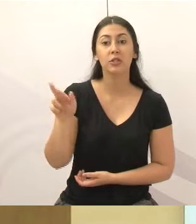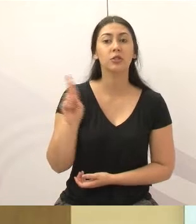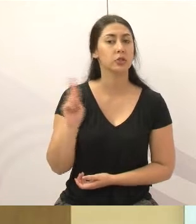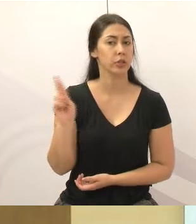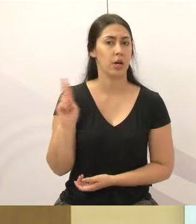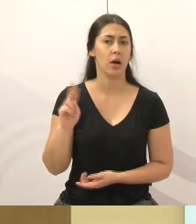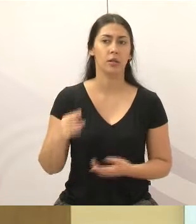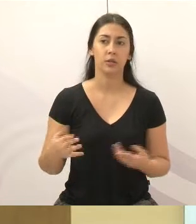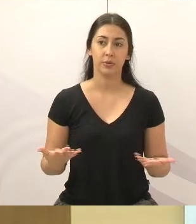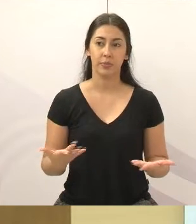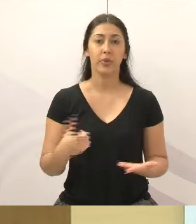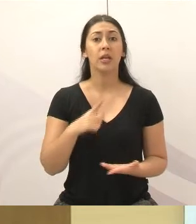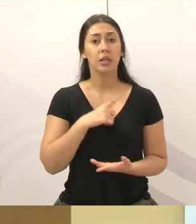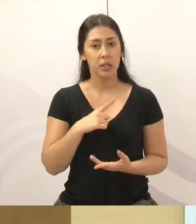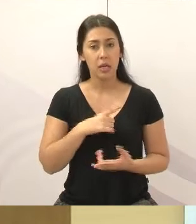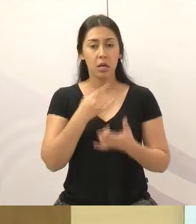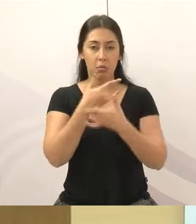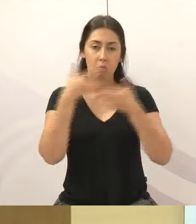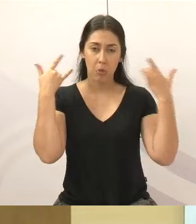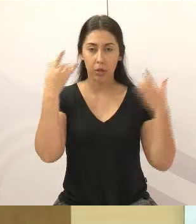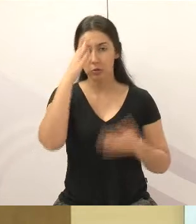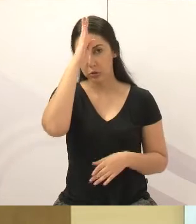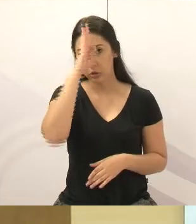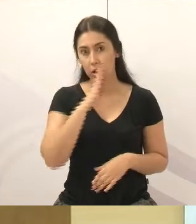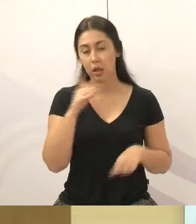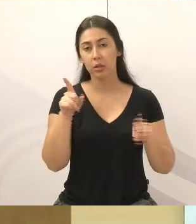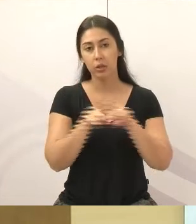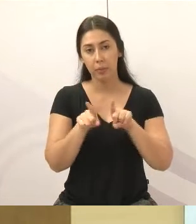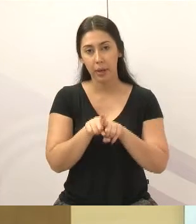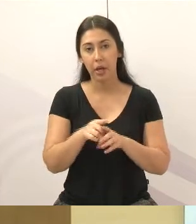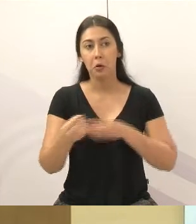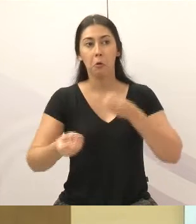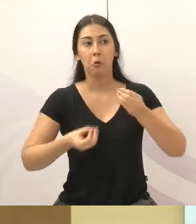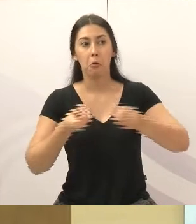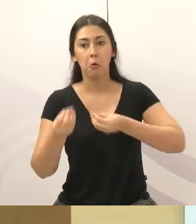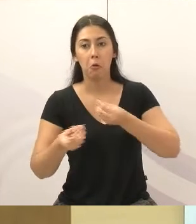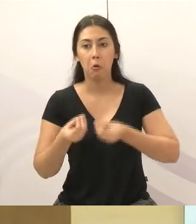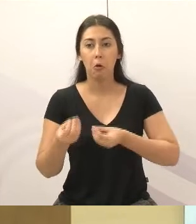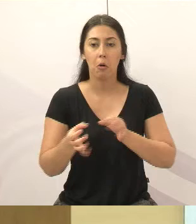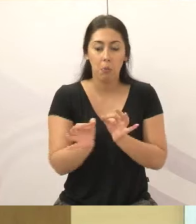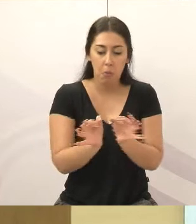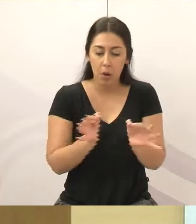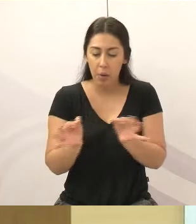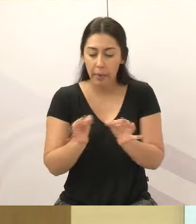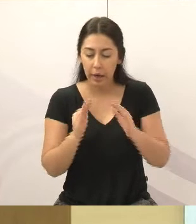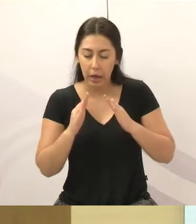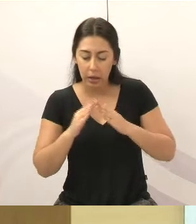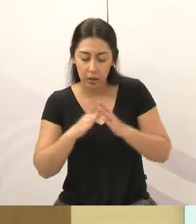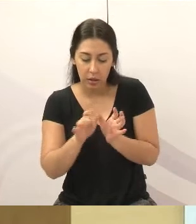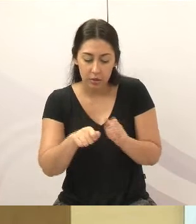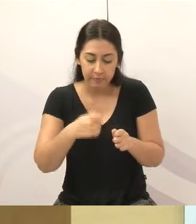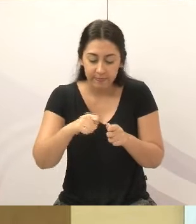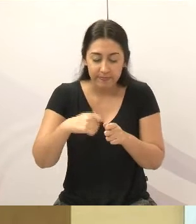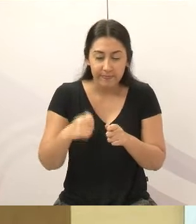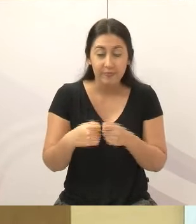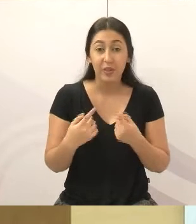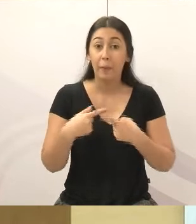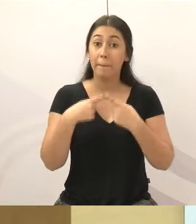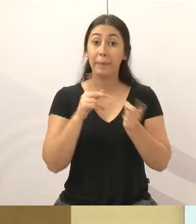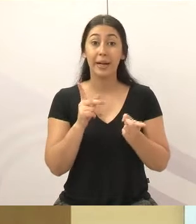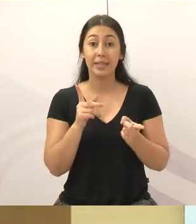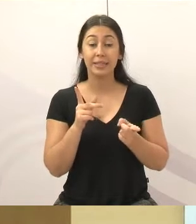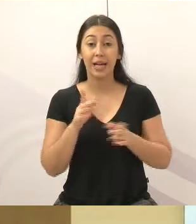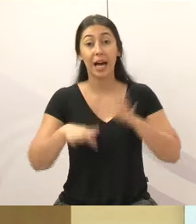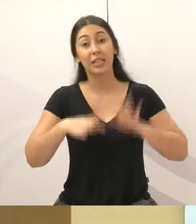Existe máscara também, de graça, claro. Existe maneira de fazer isso com um precinho bem acessível, mas nem todo mundo